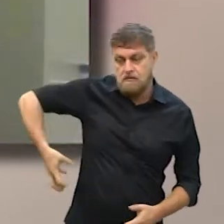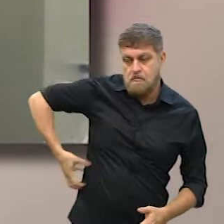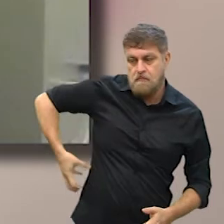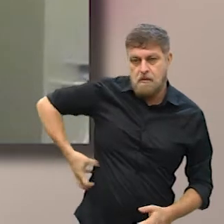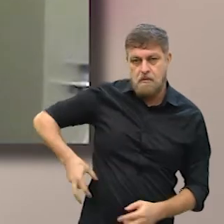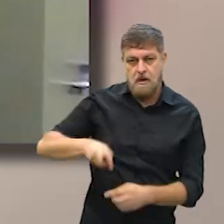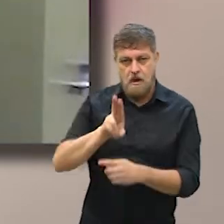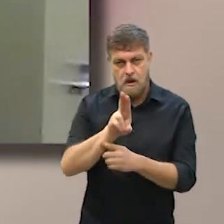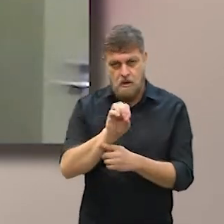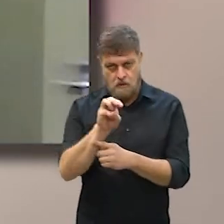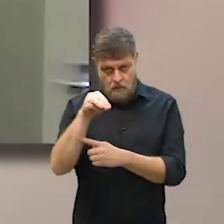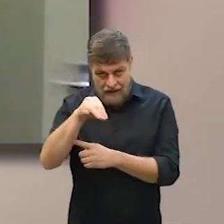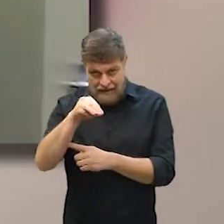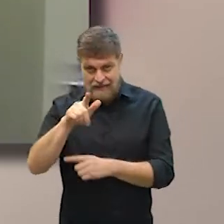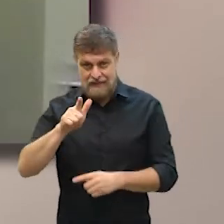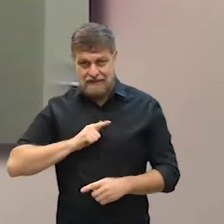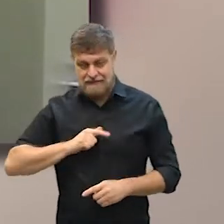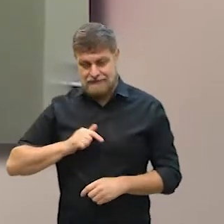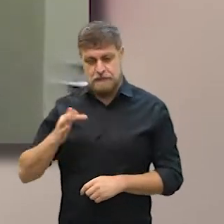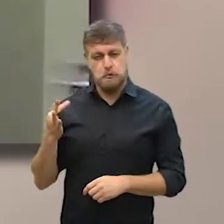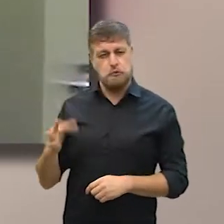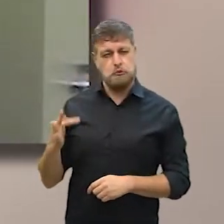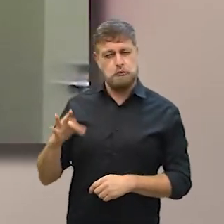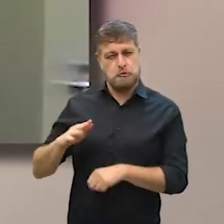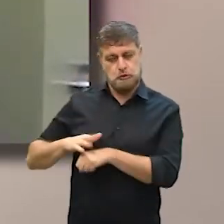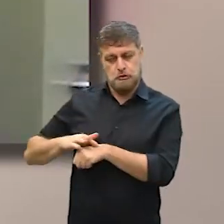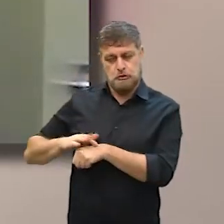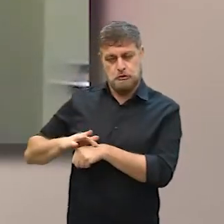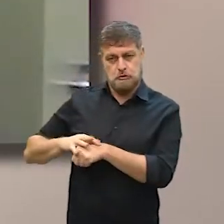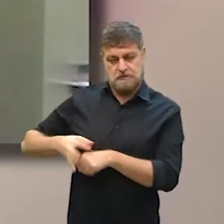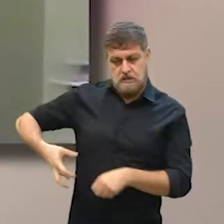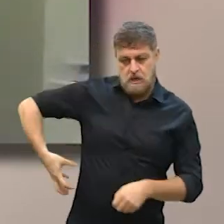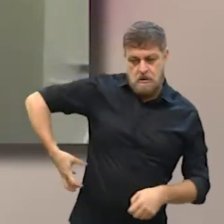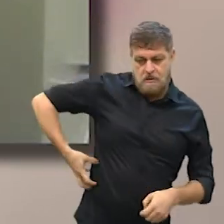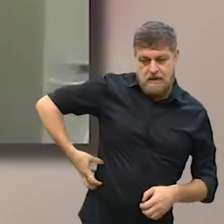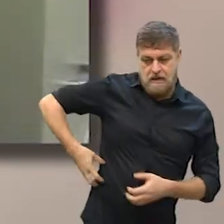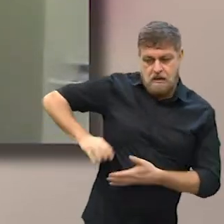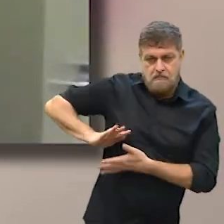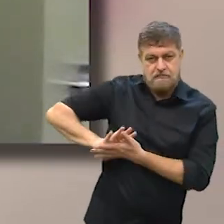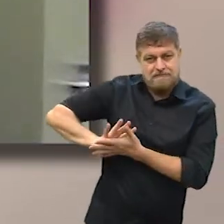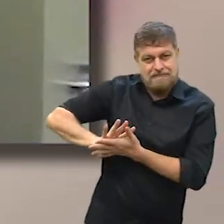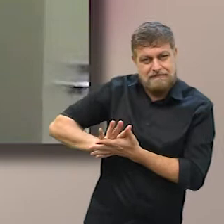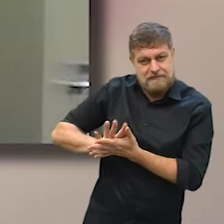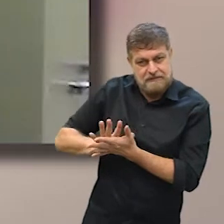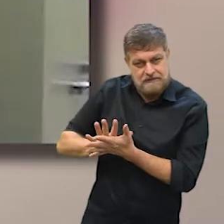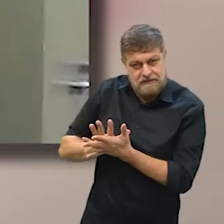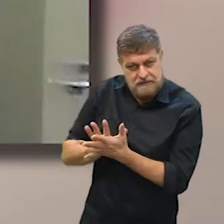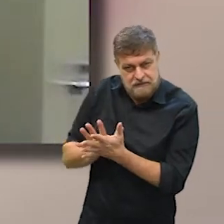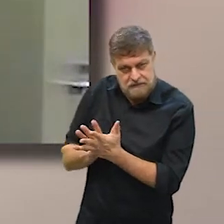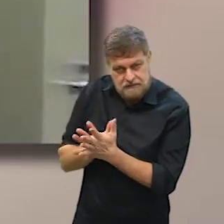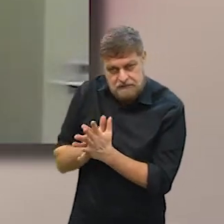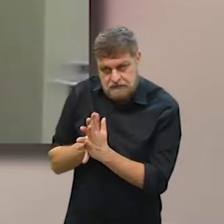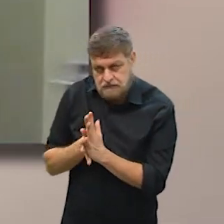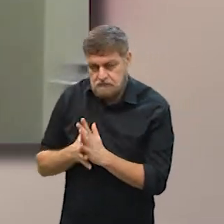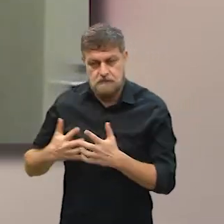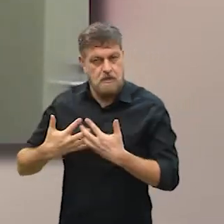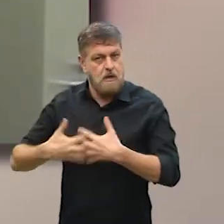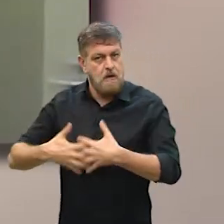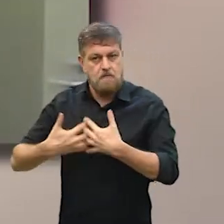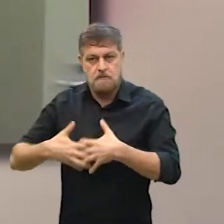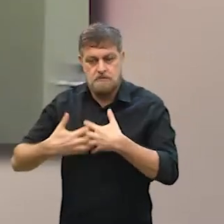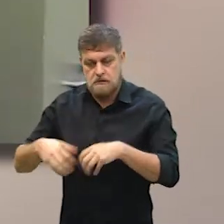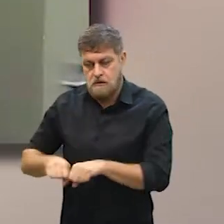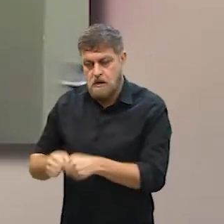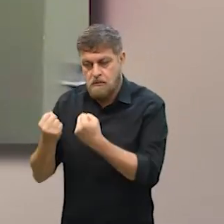rei por exemplo e pode estar com fazendo o processo inflamatório nos em E provoca uma perda da função dos